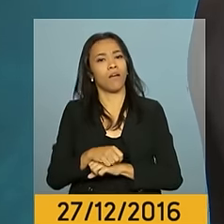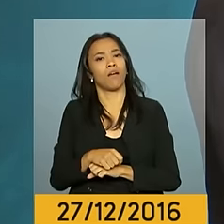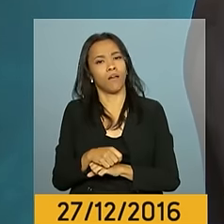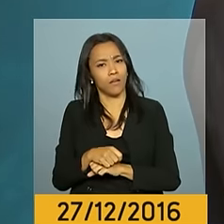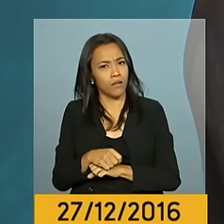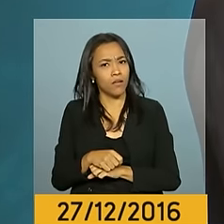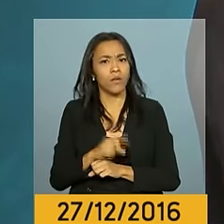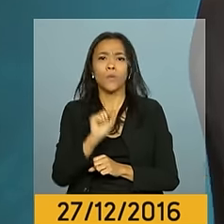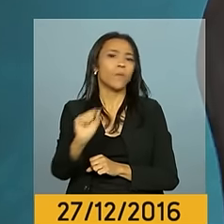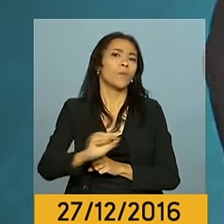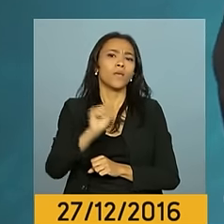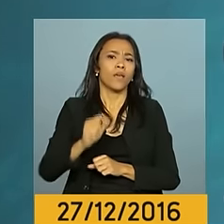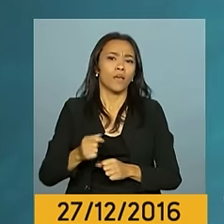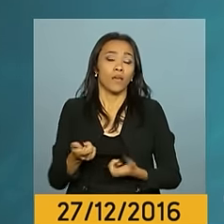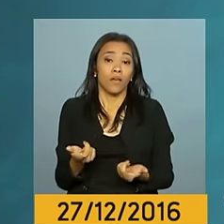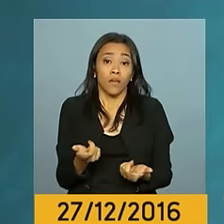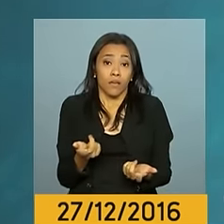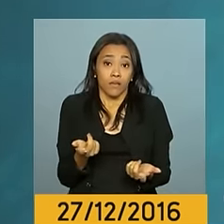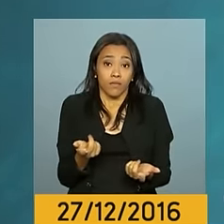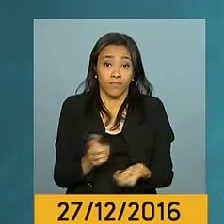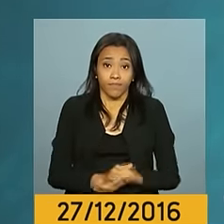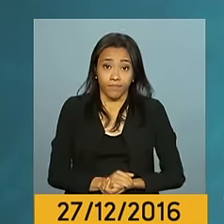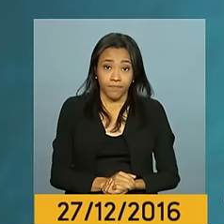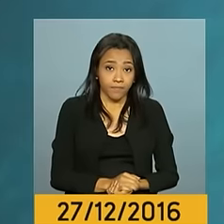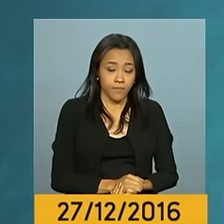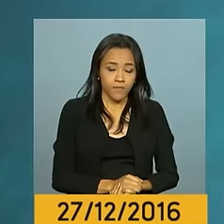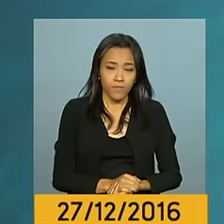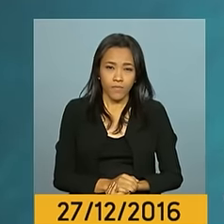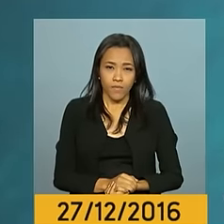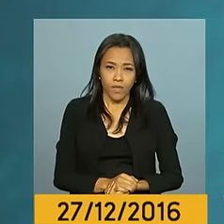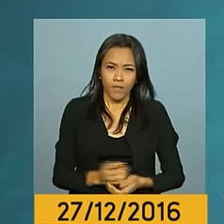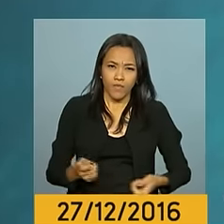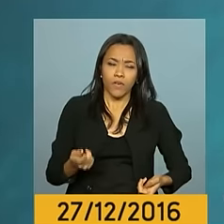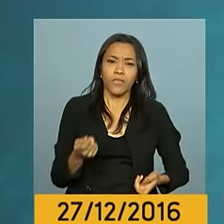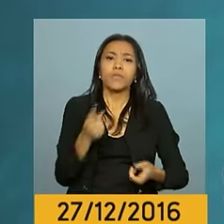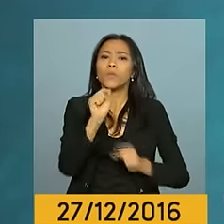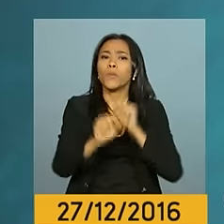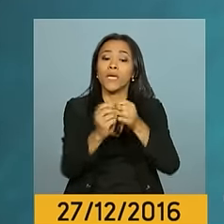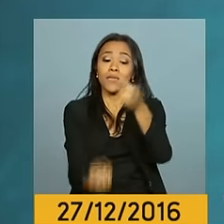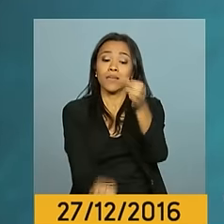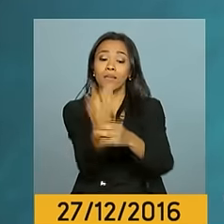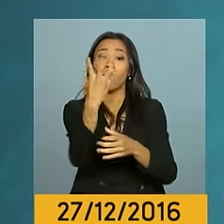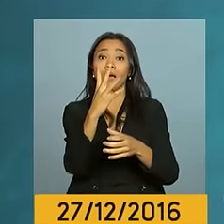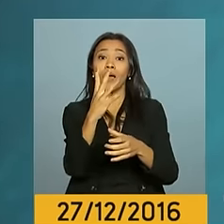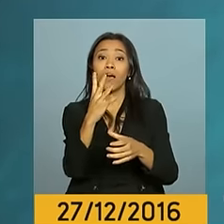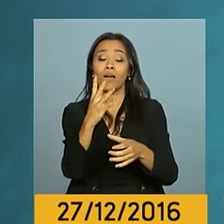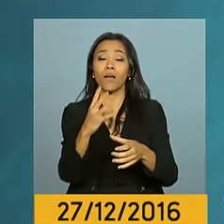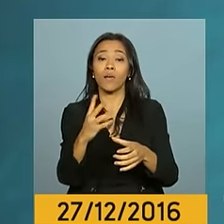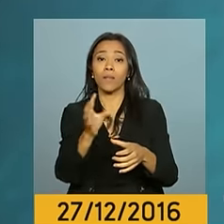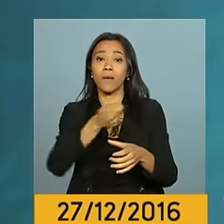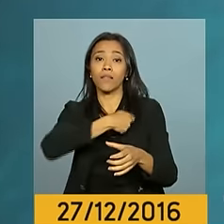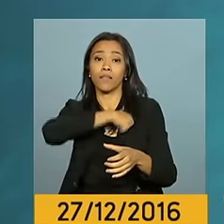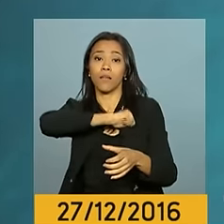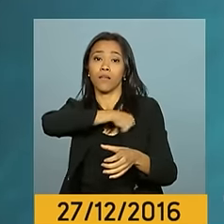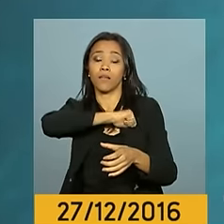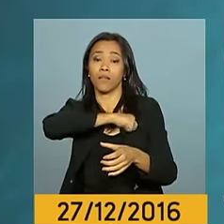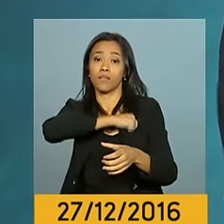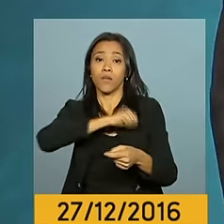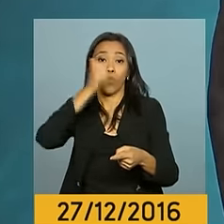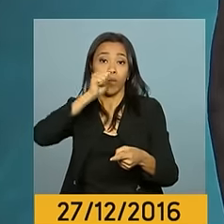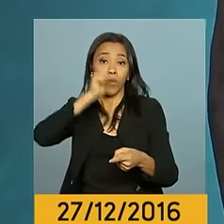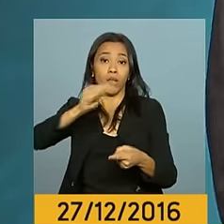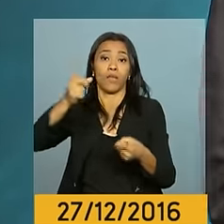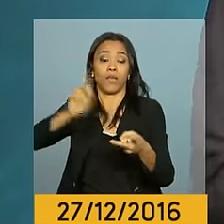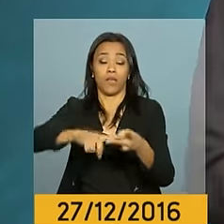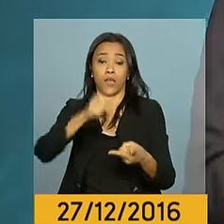absolutamente nada deputada Rosinha eh que foi criar uma delegacia com uma delegada